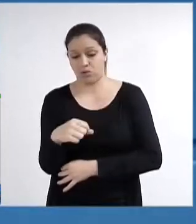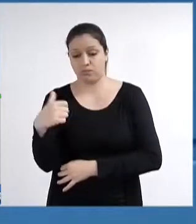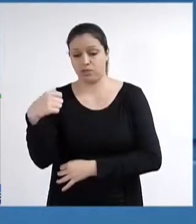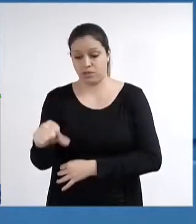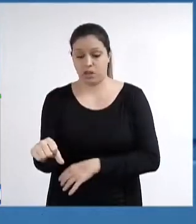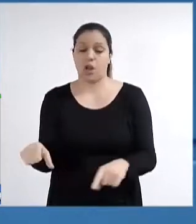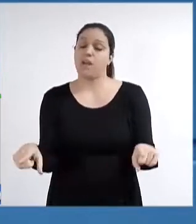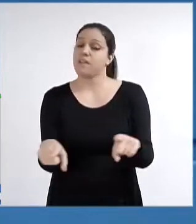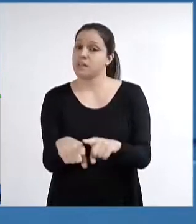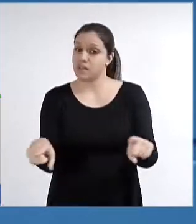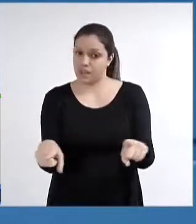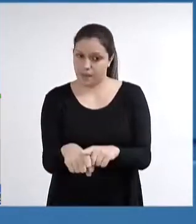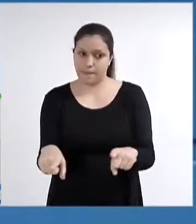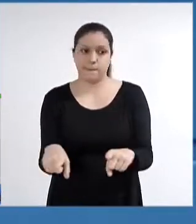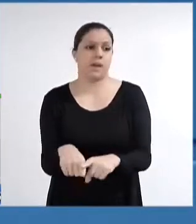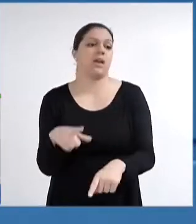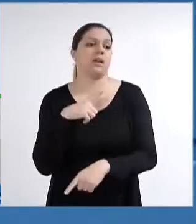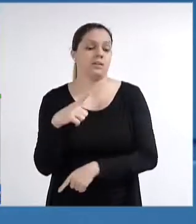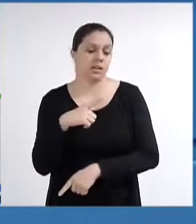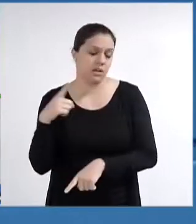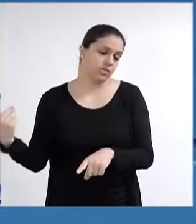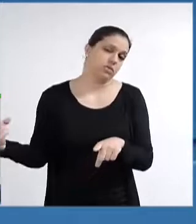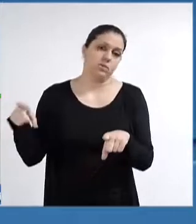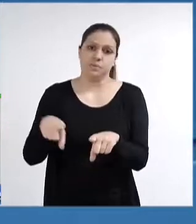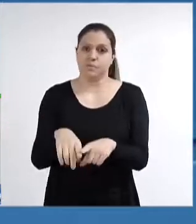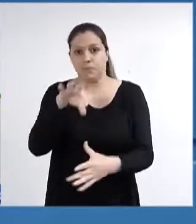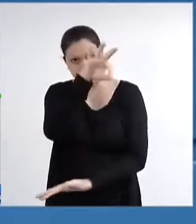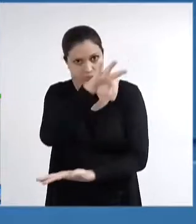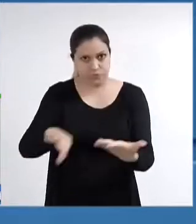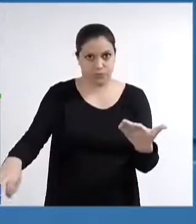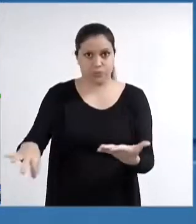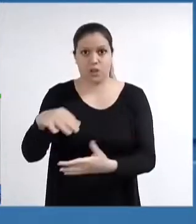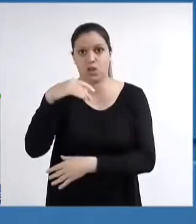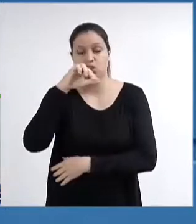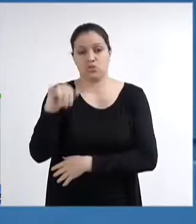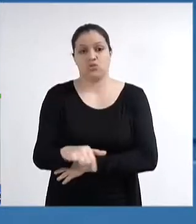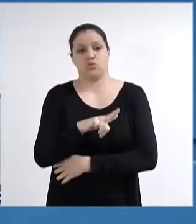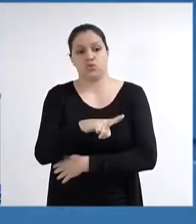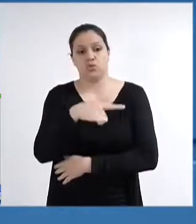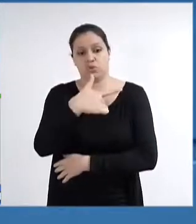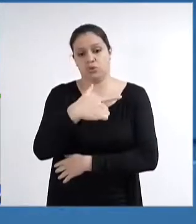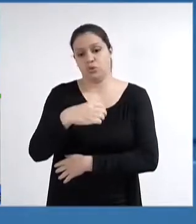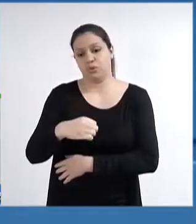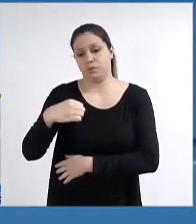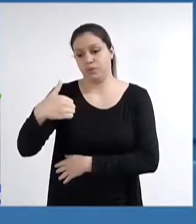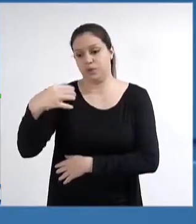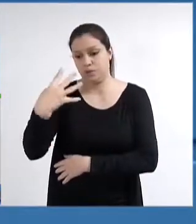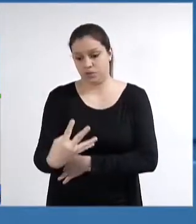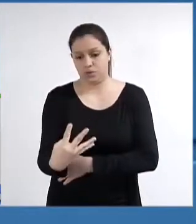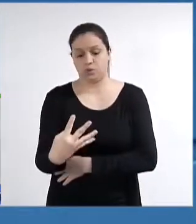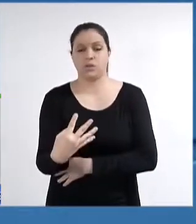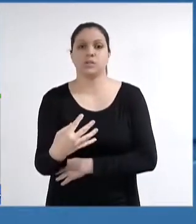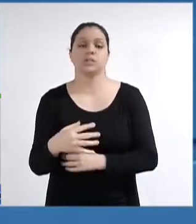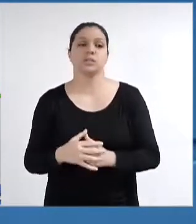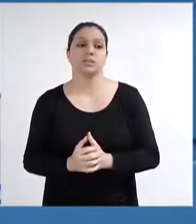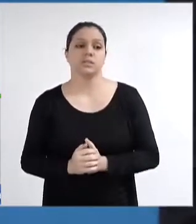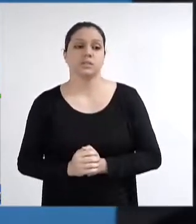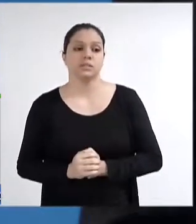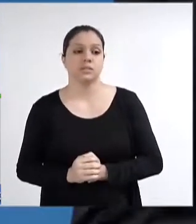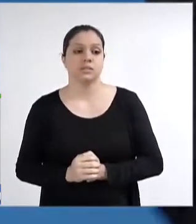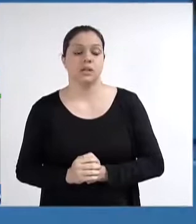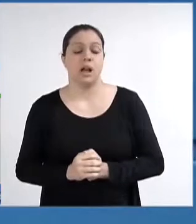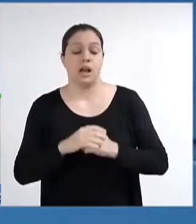aqui também presente o convênio que foi assinado em julho de 2014, inclusive